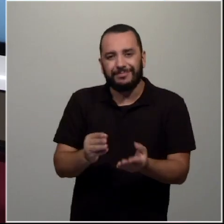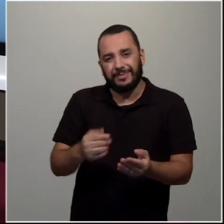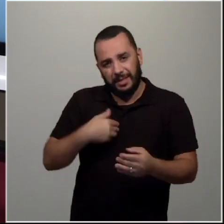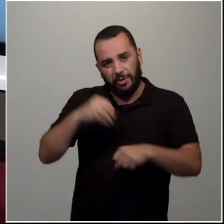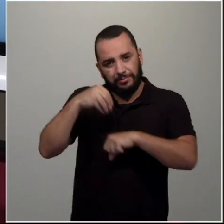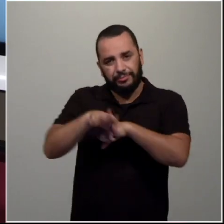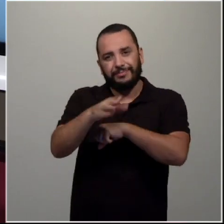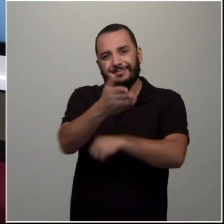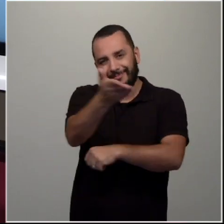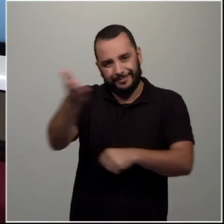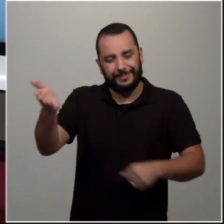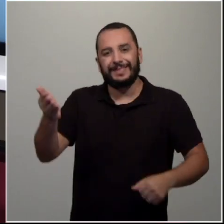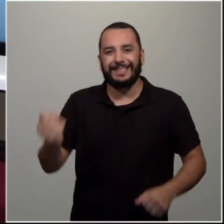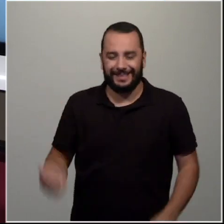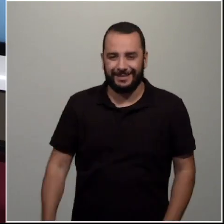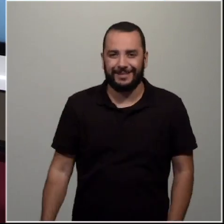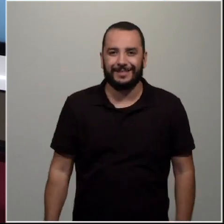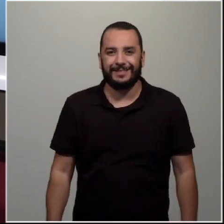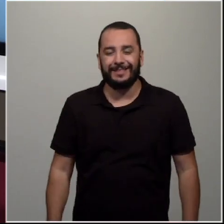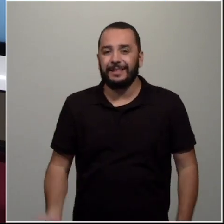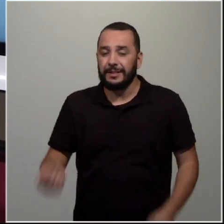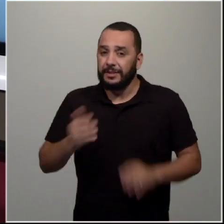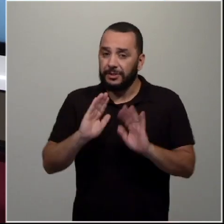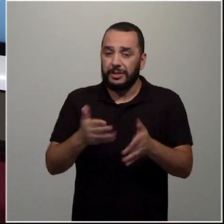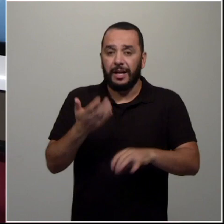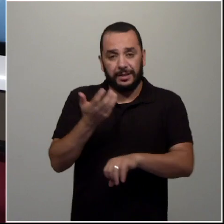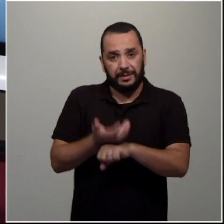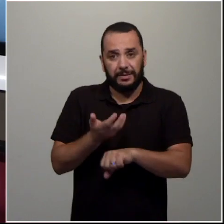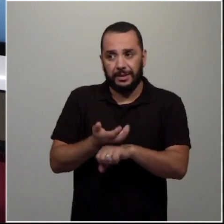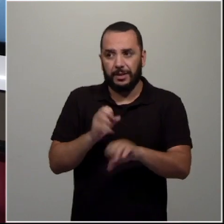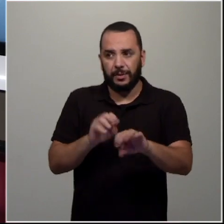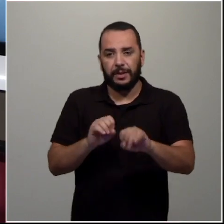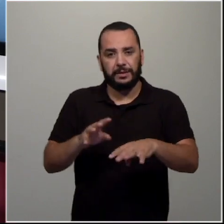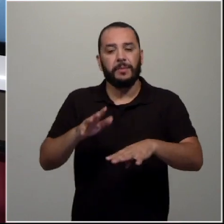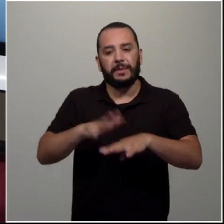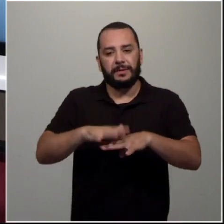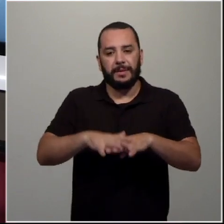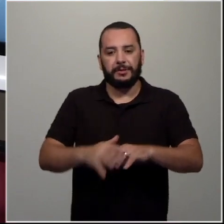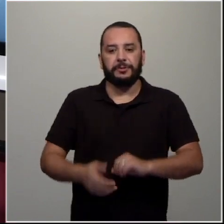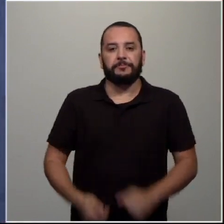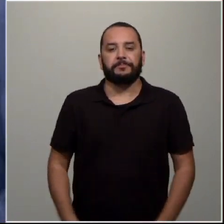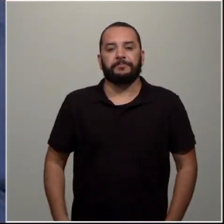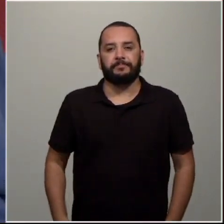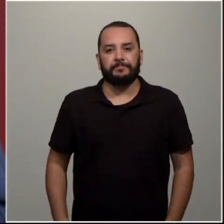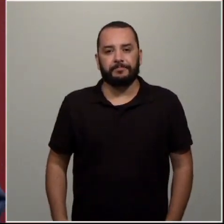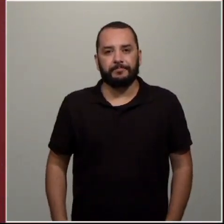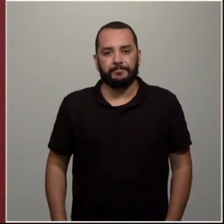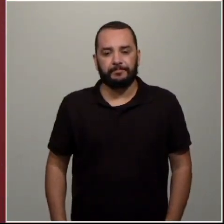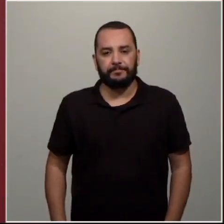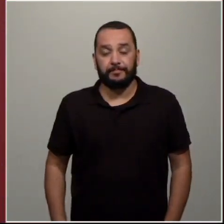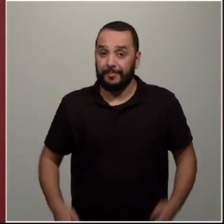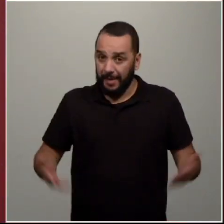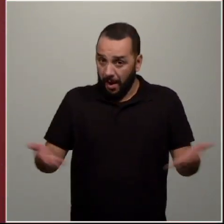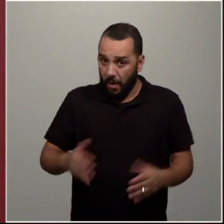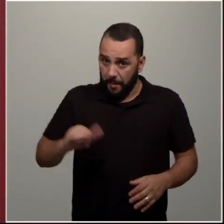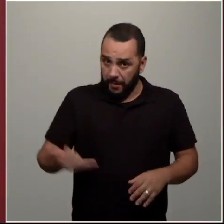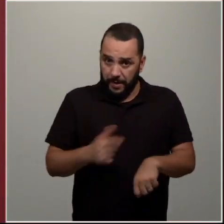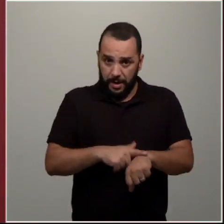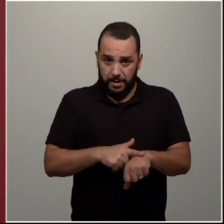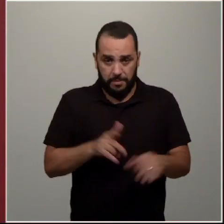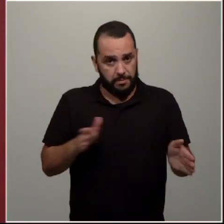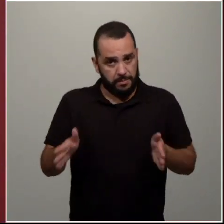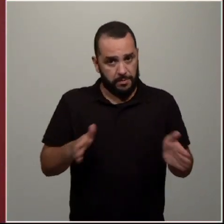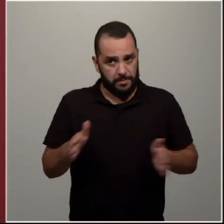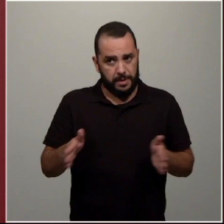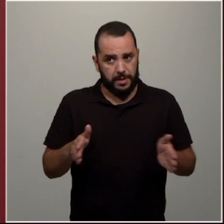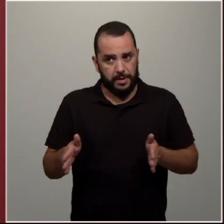transmitir aqui com a disciplina de educação matemática então a gente aproveita esse momento pra